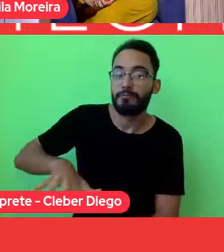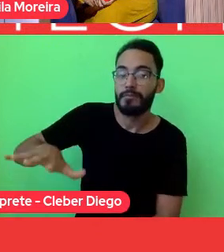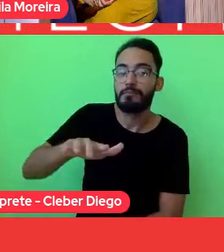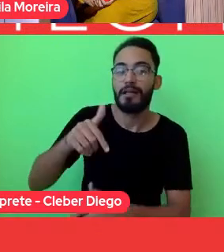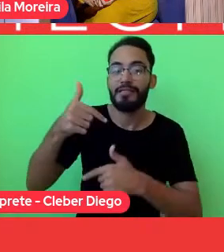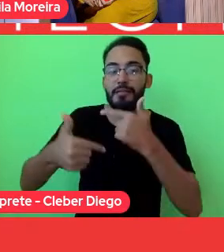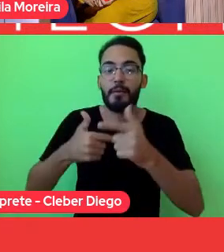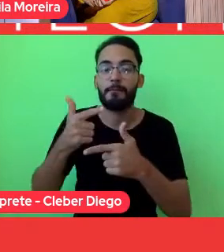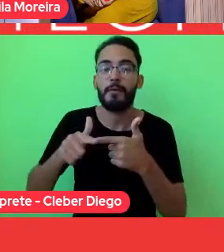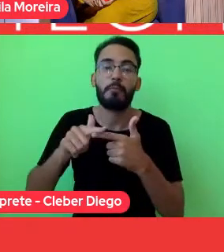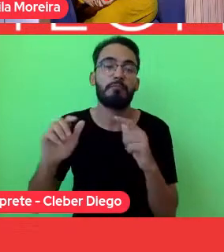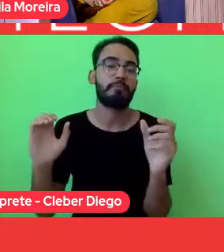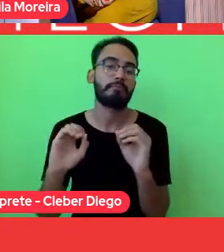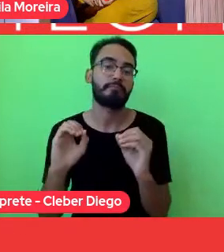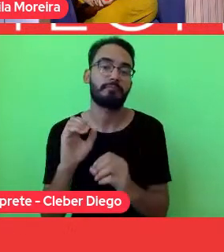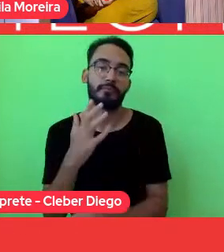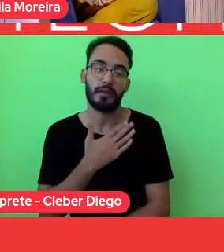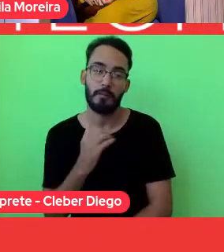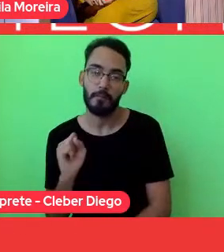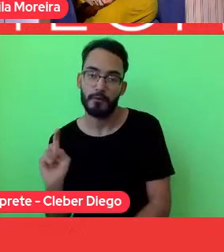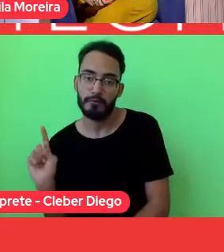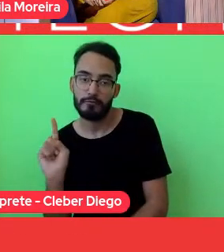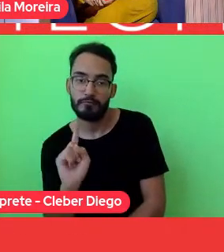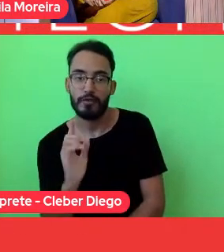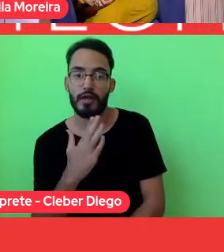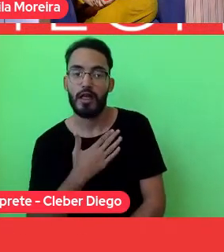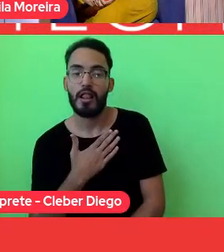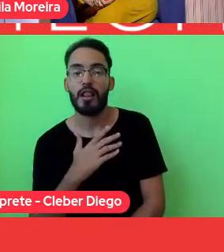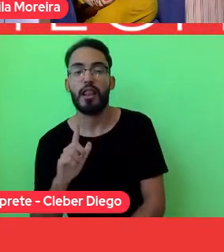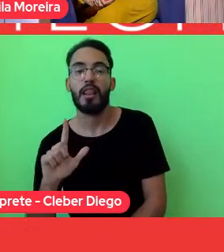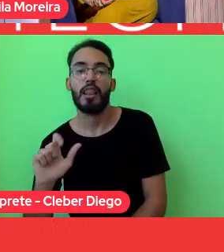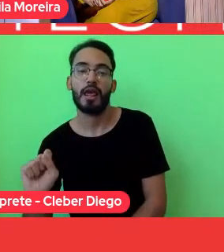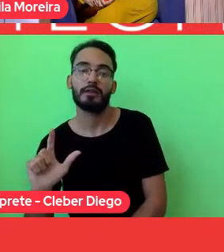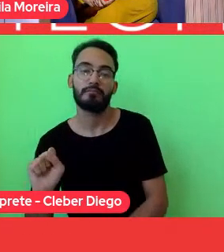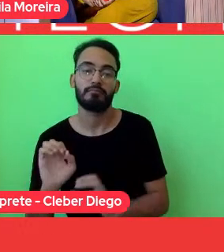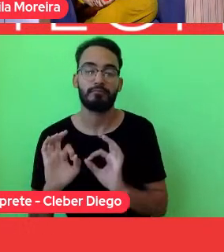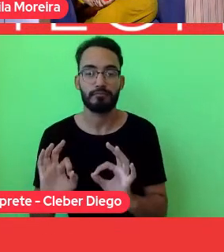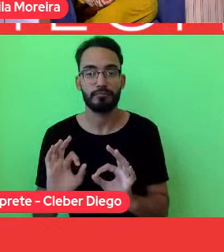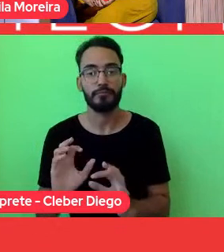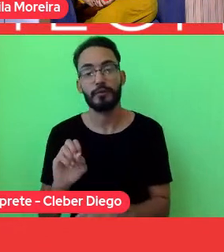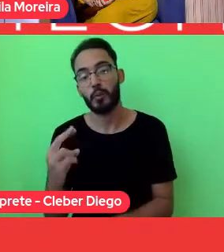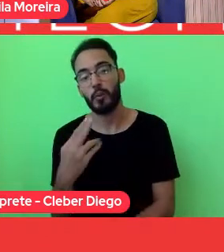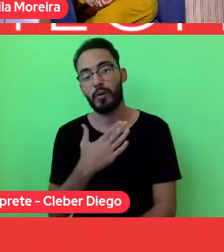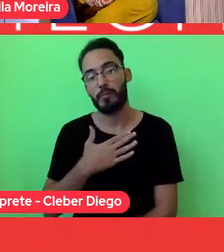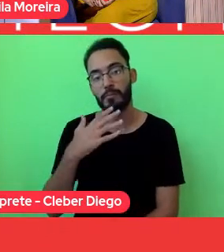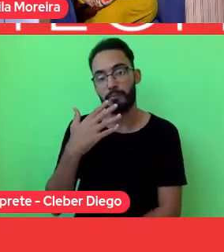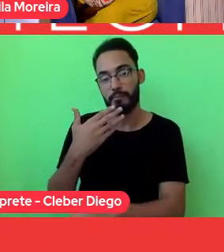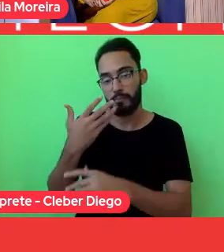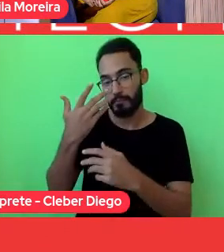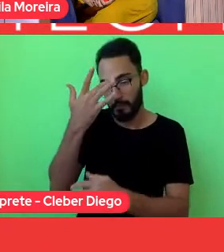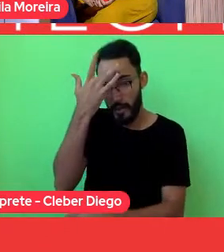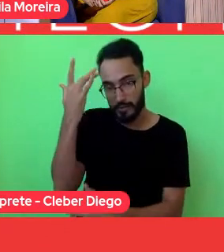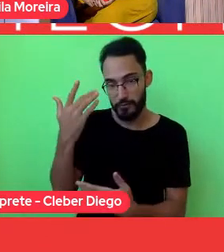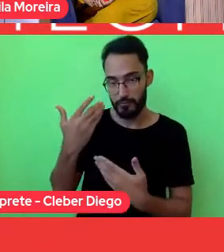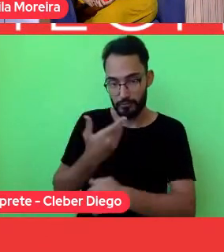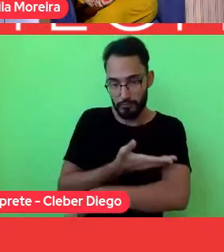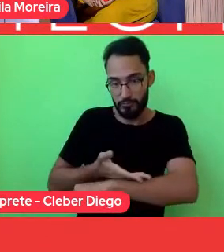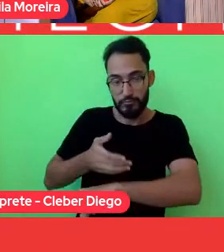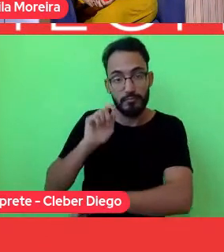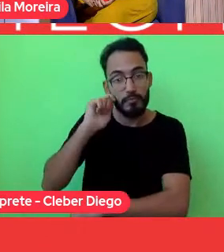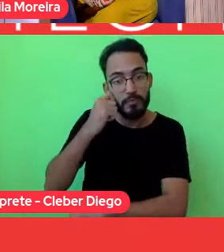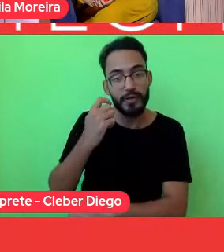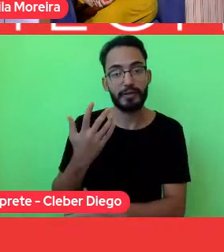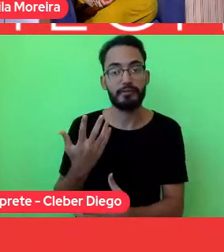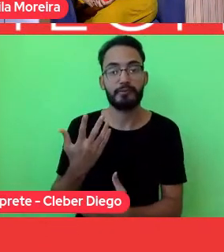problema nenhum em falar sobre, né, de eu ser lésbica, por exemplo, ou de ser uma pessoa preta e estar tranquila e segura num